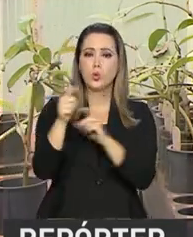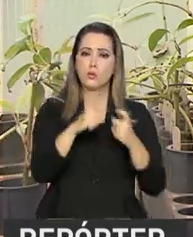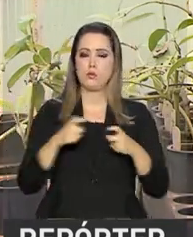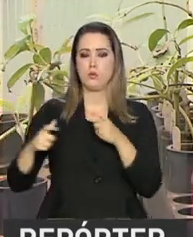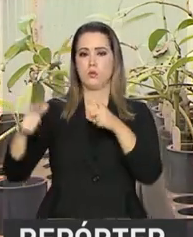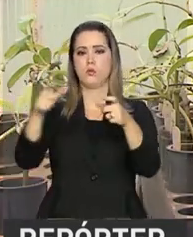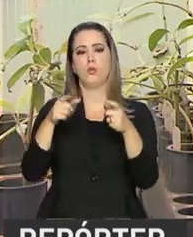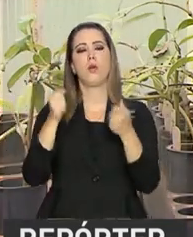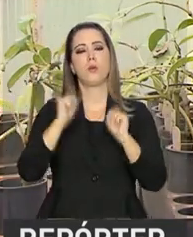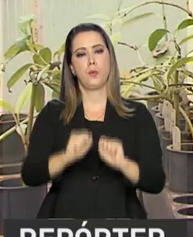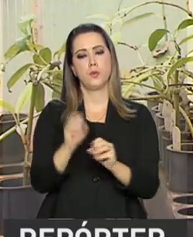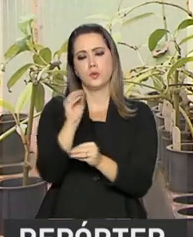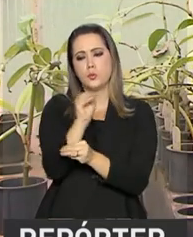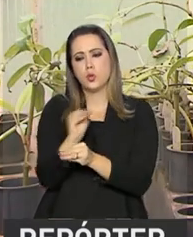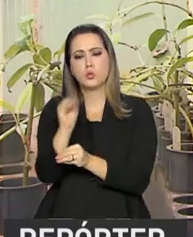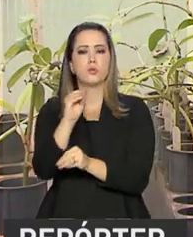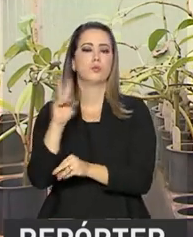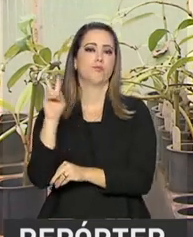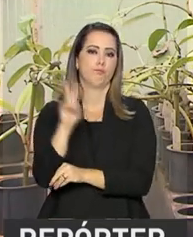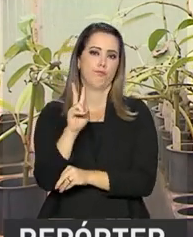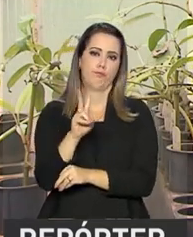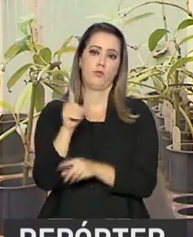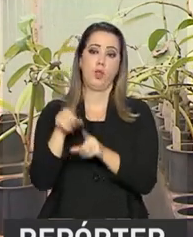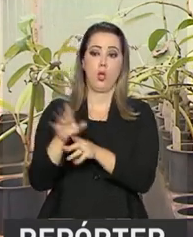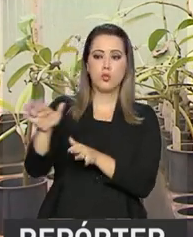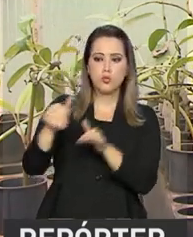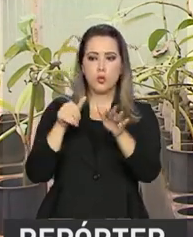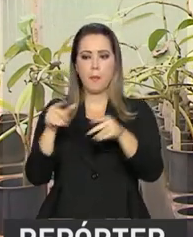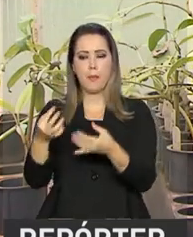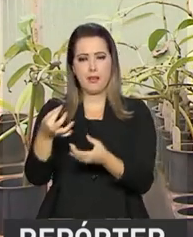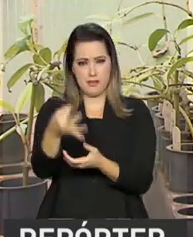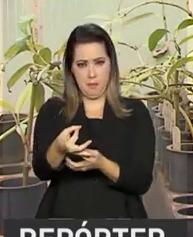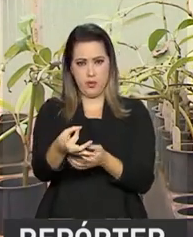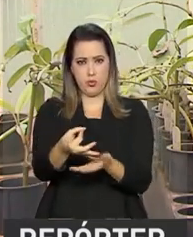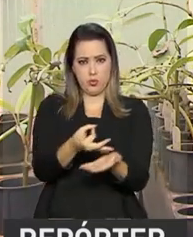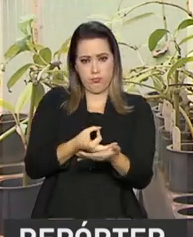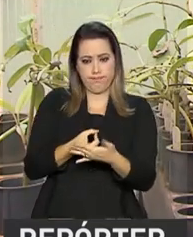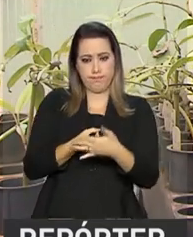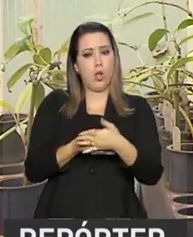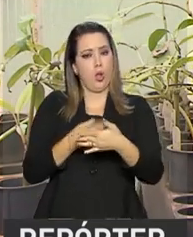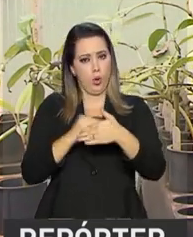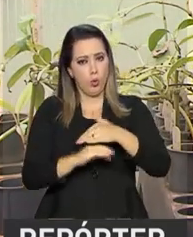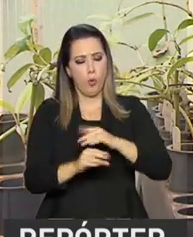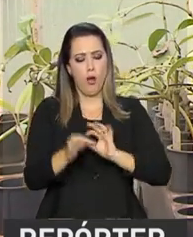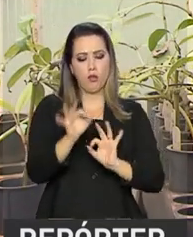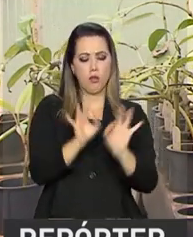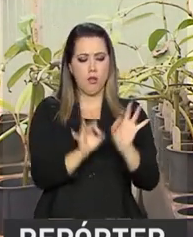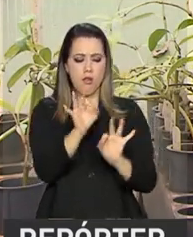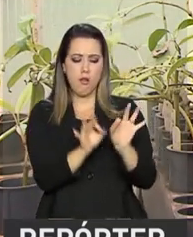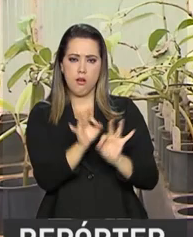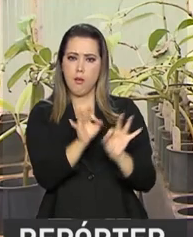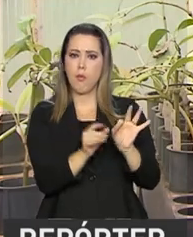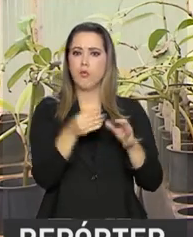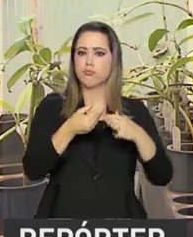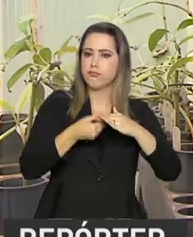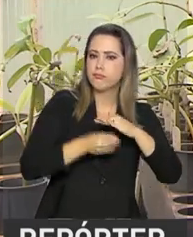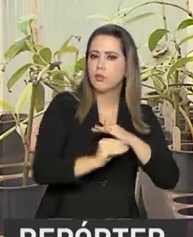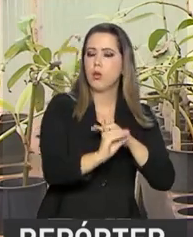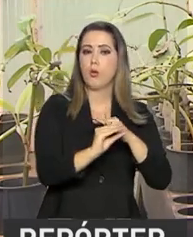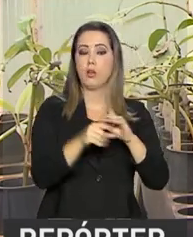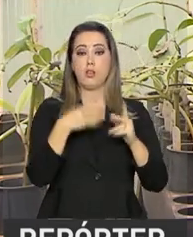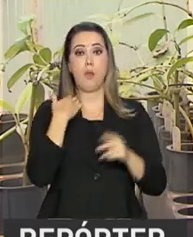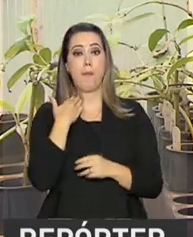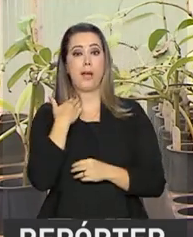essas áreas poderá ser feito o mesmo trabalho coleta de sementes encaminhar a embrapa embrapa guarda s no